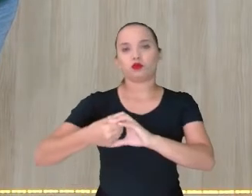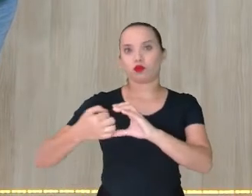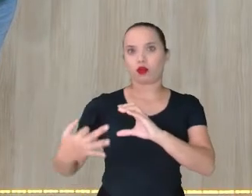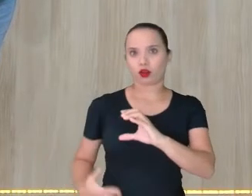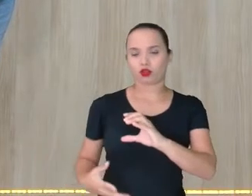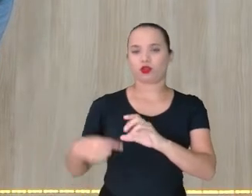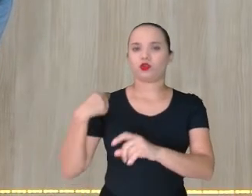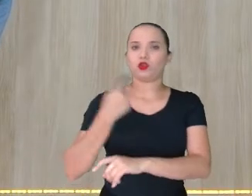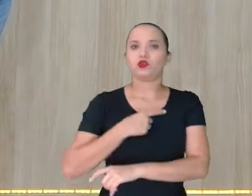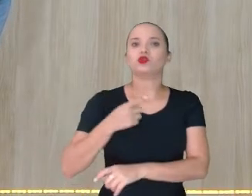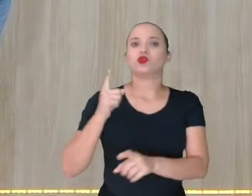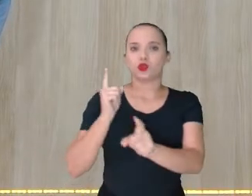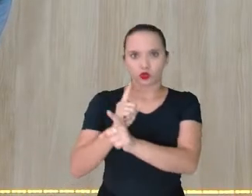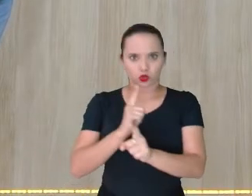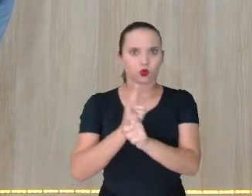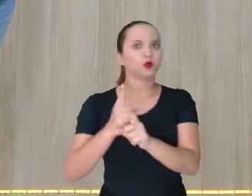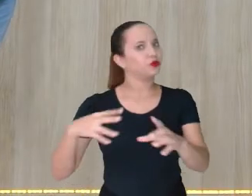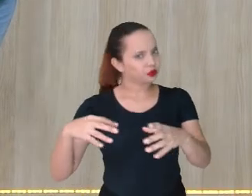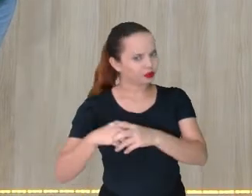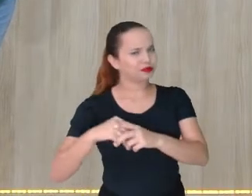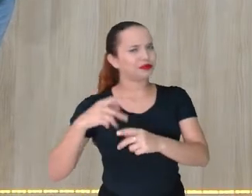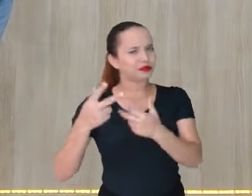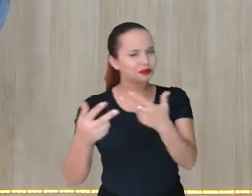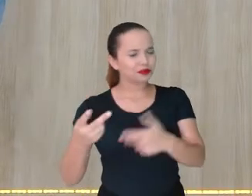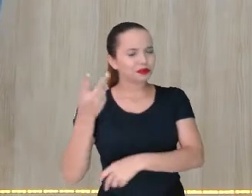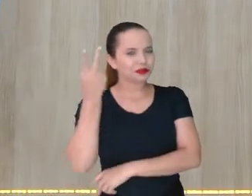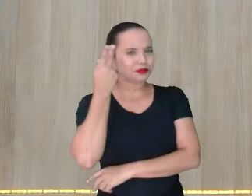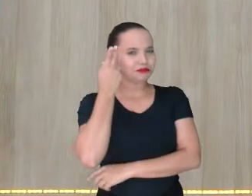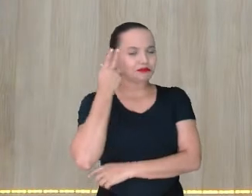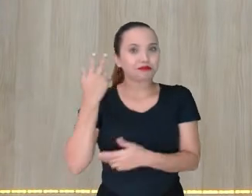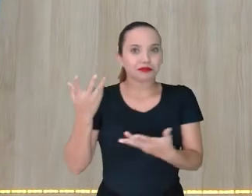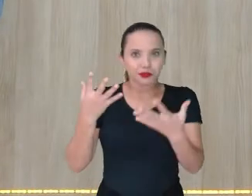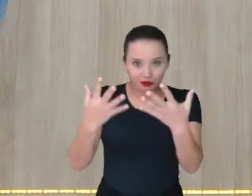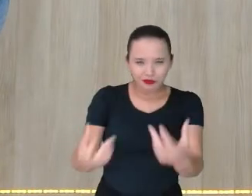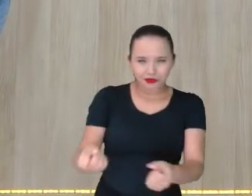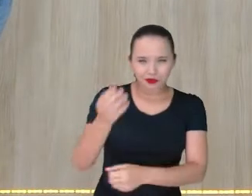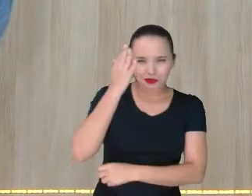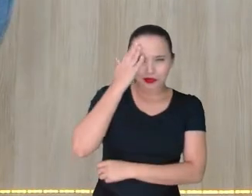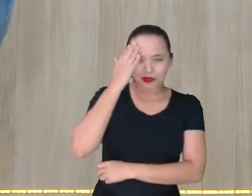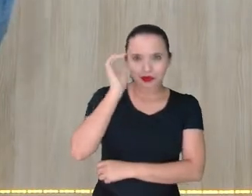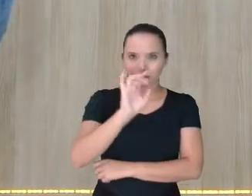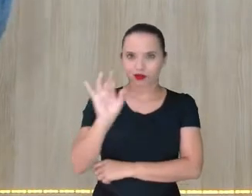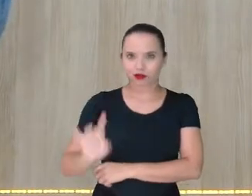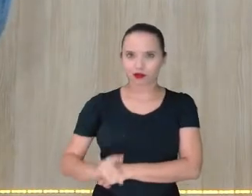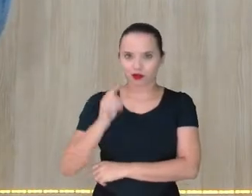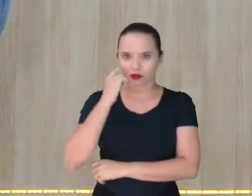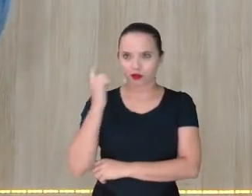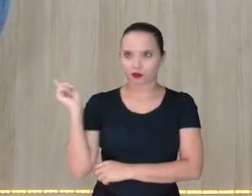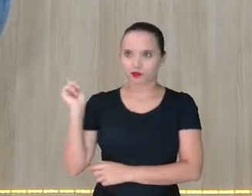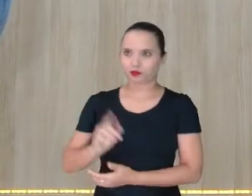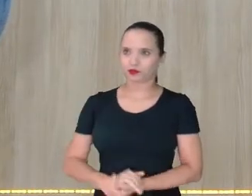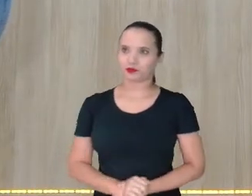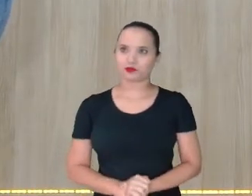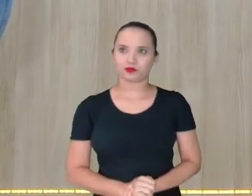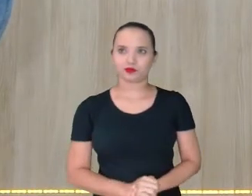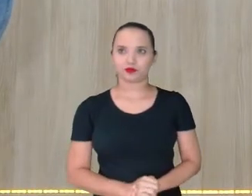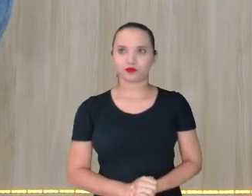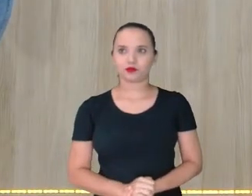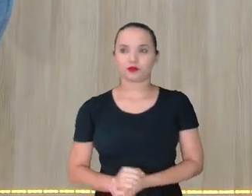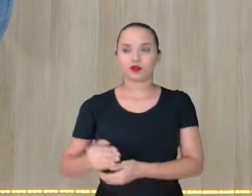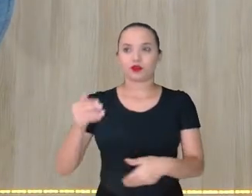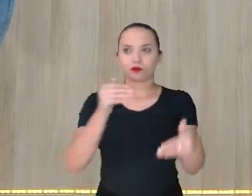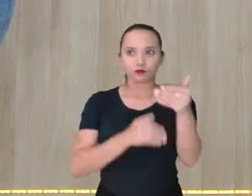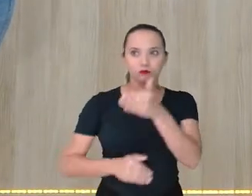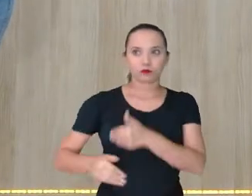gente encontra coisas em comum. Então, vamos ver o que é cada uma delas. Vamos lá. Na composição,